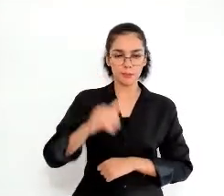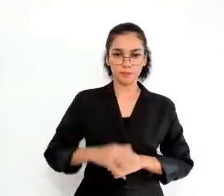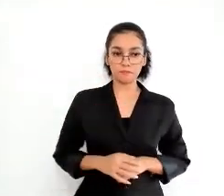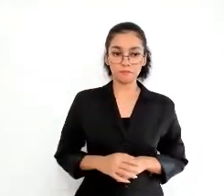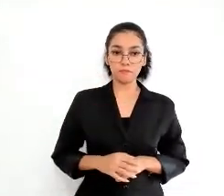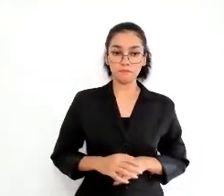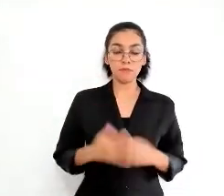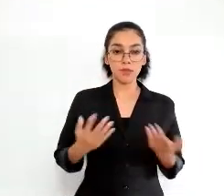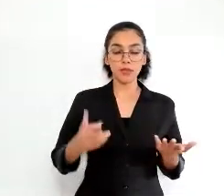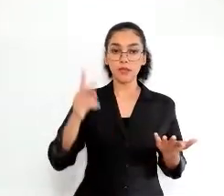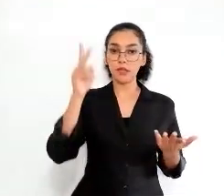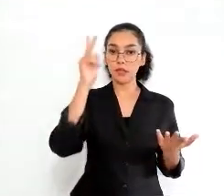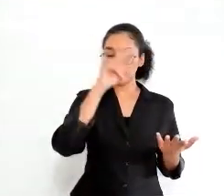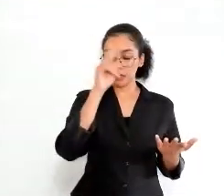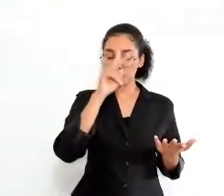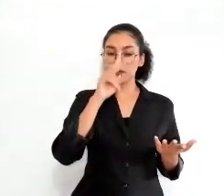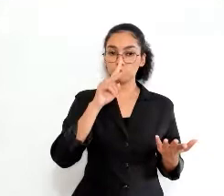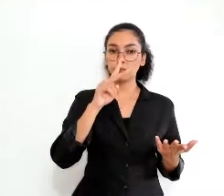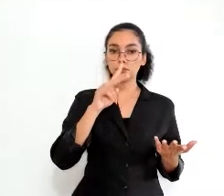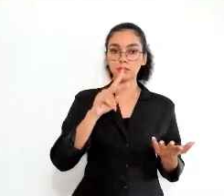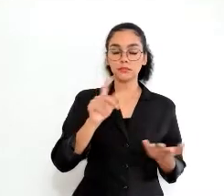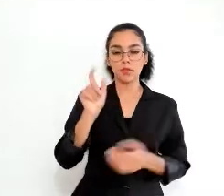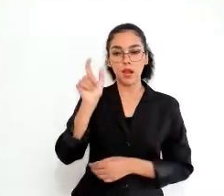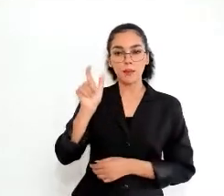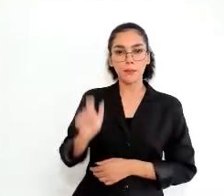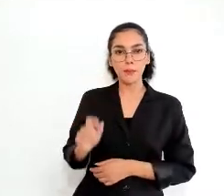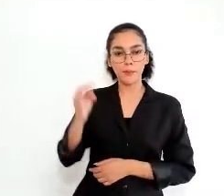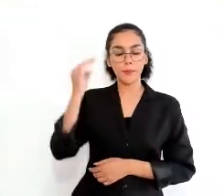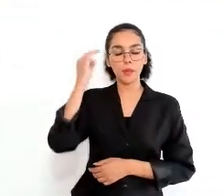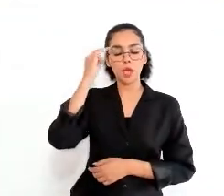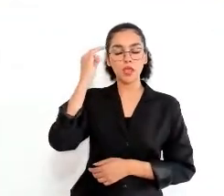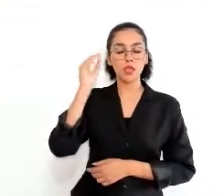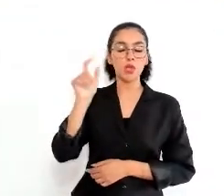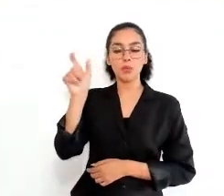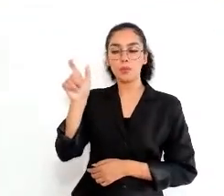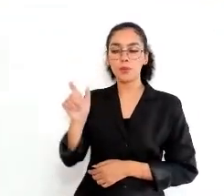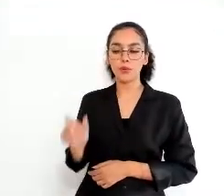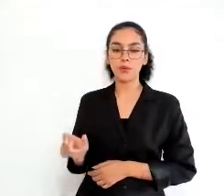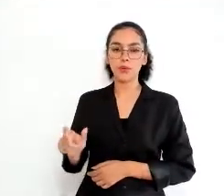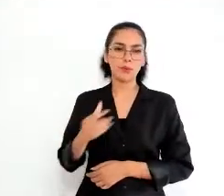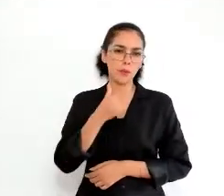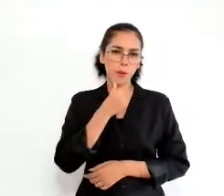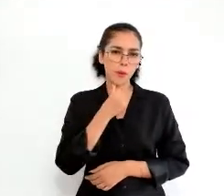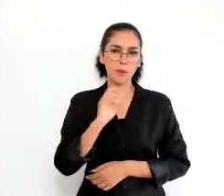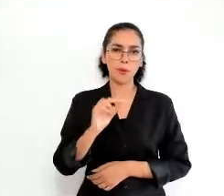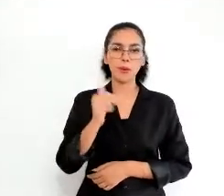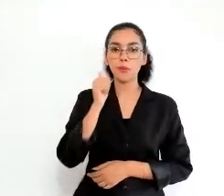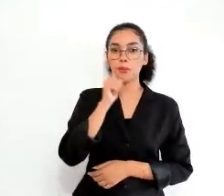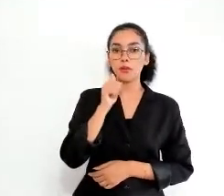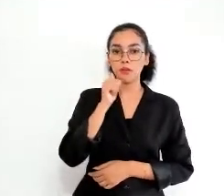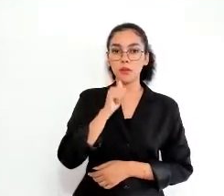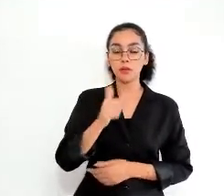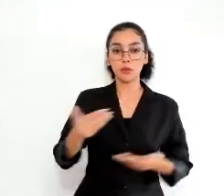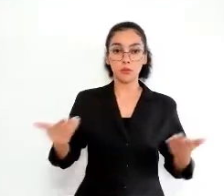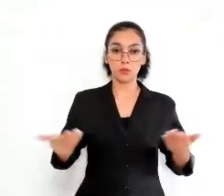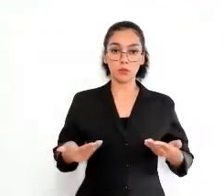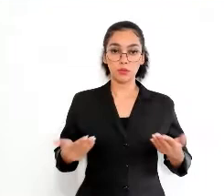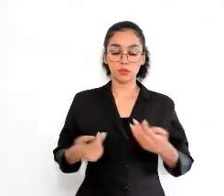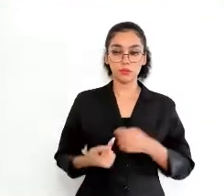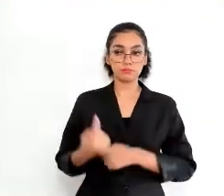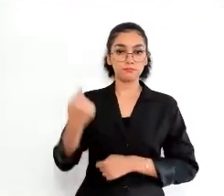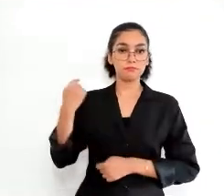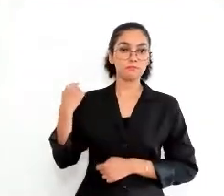lembrete, foi a mente de um homem ou de uma mulher no tempo pretérito que nos trouxe